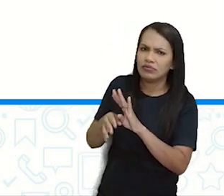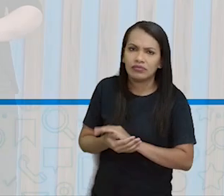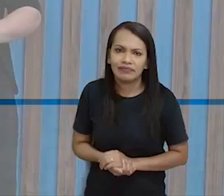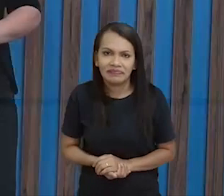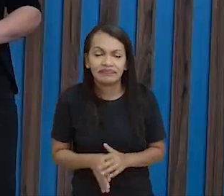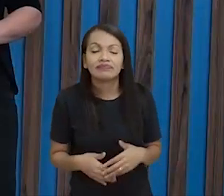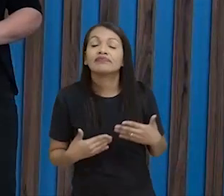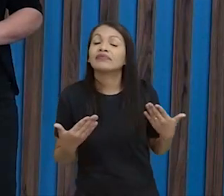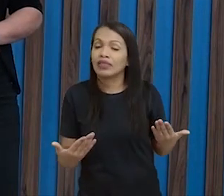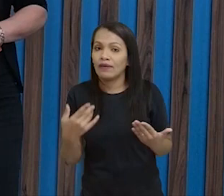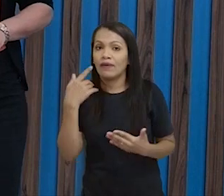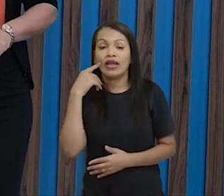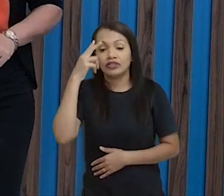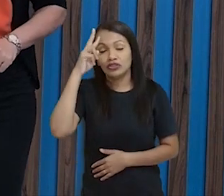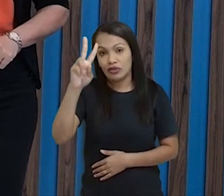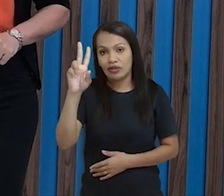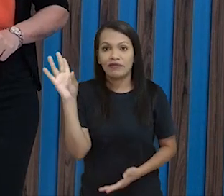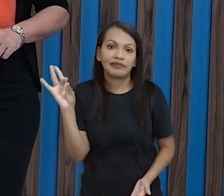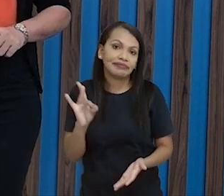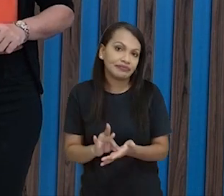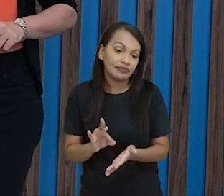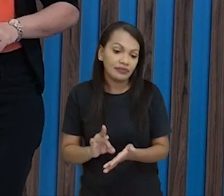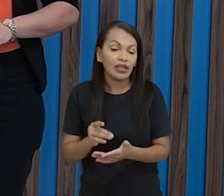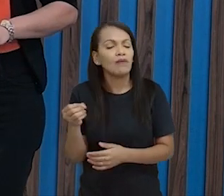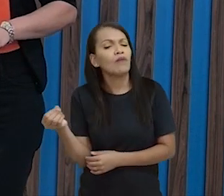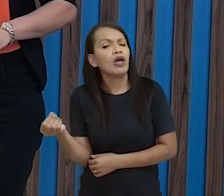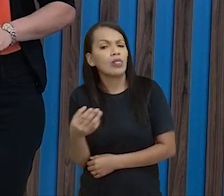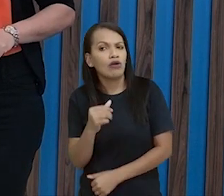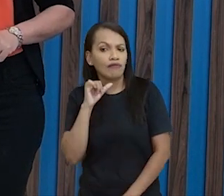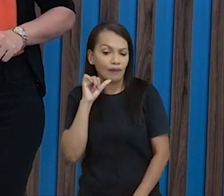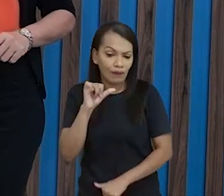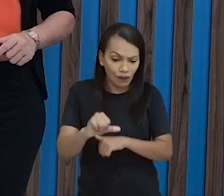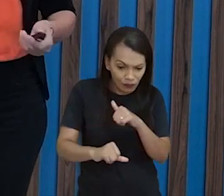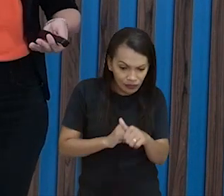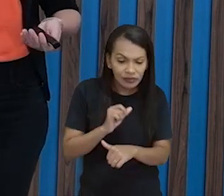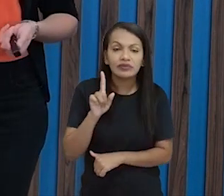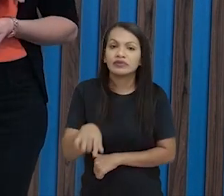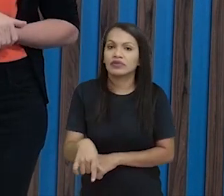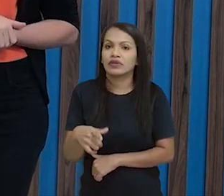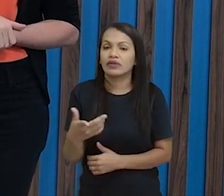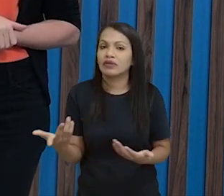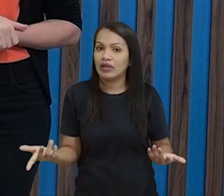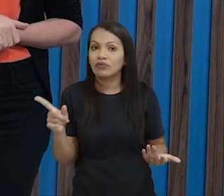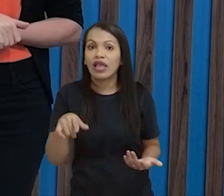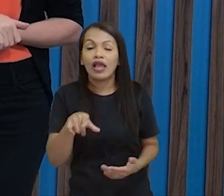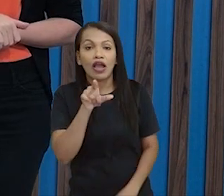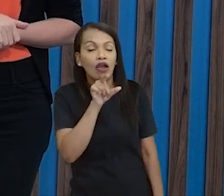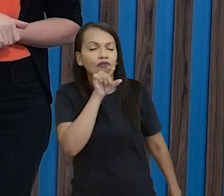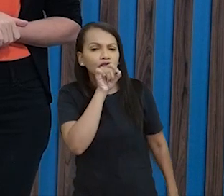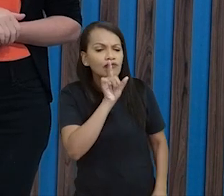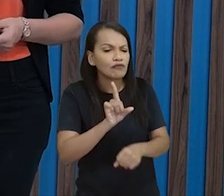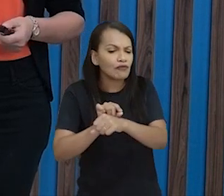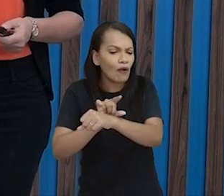história original. Já em uma nova versão, a história é da formiga boa,